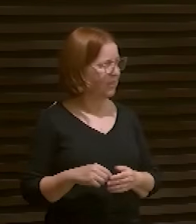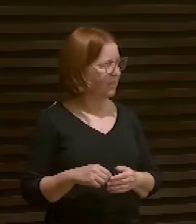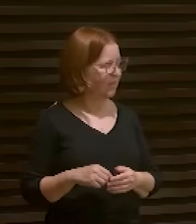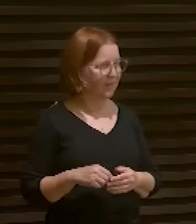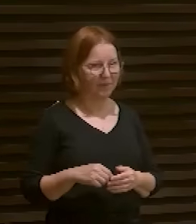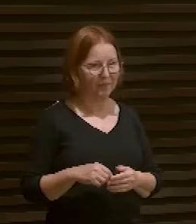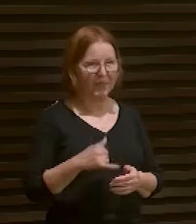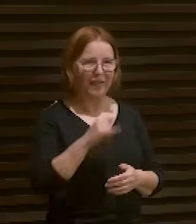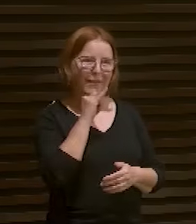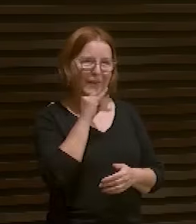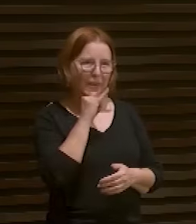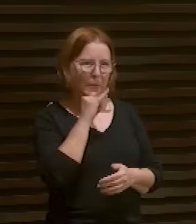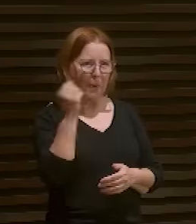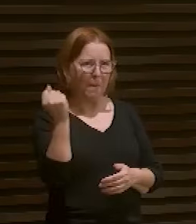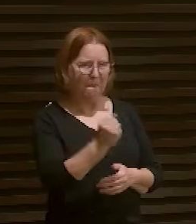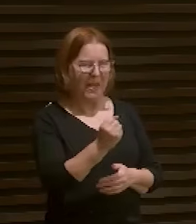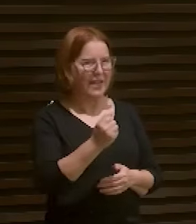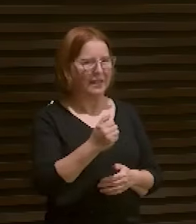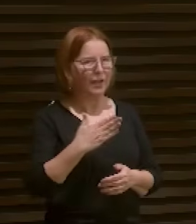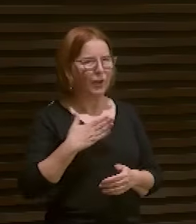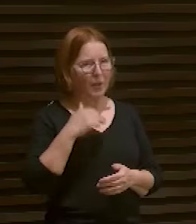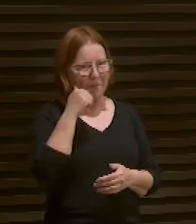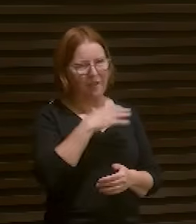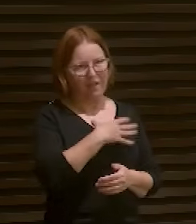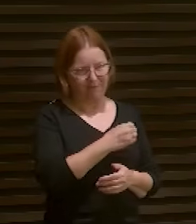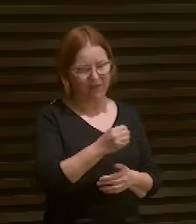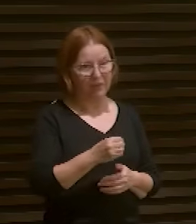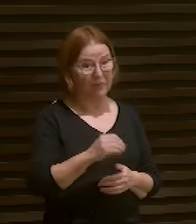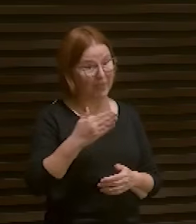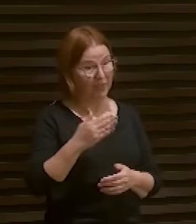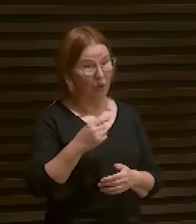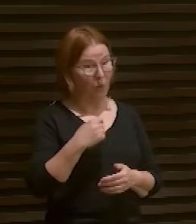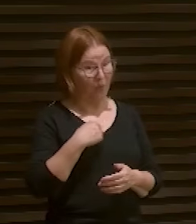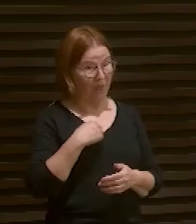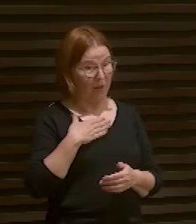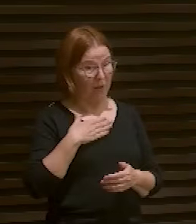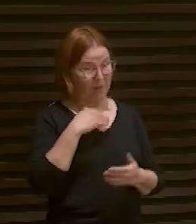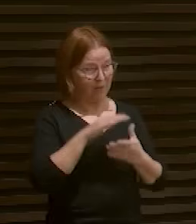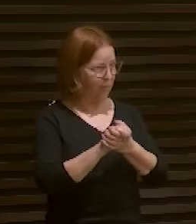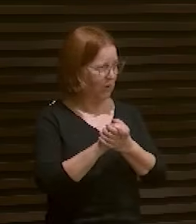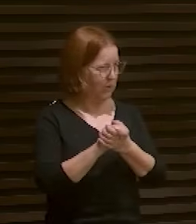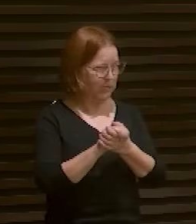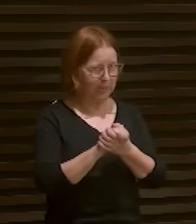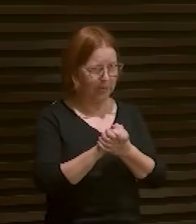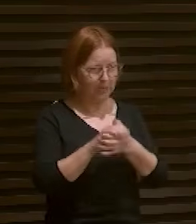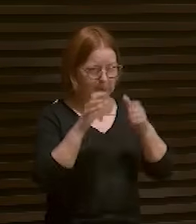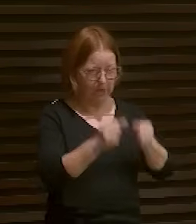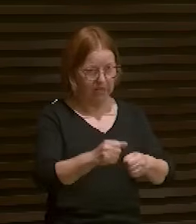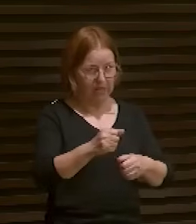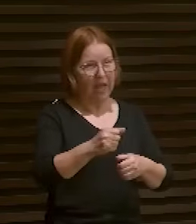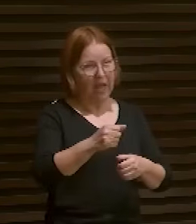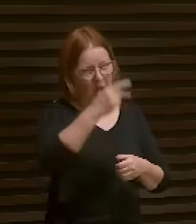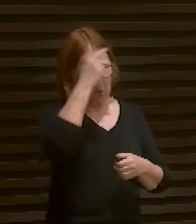minha filha. Está ali. Aí eu e minha esposa amarramos, pegamos o assassino, eu por esse braço aqui, a